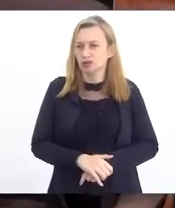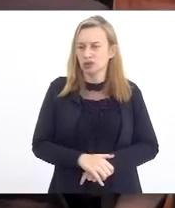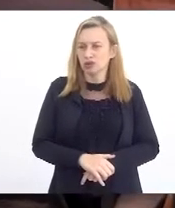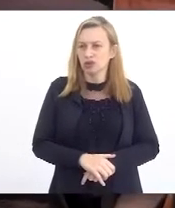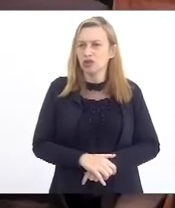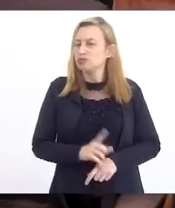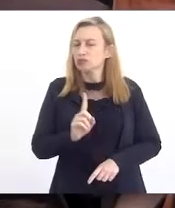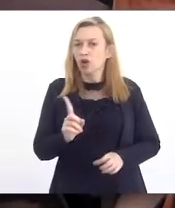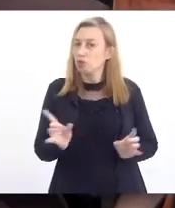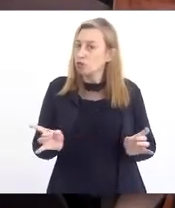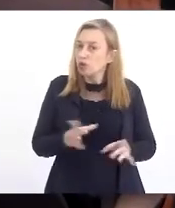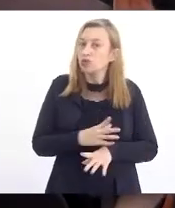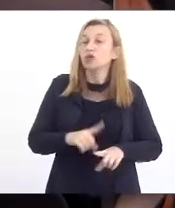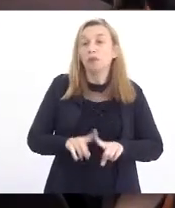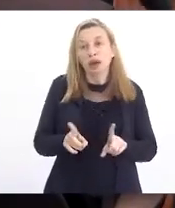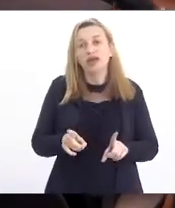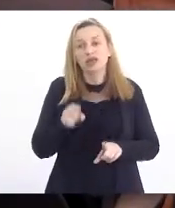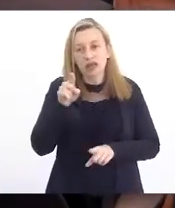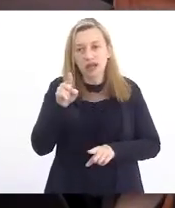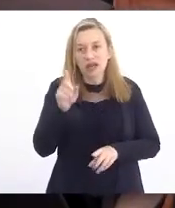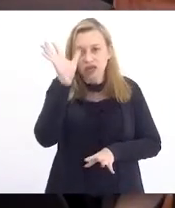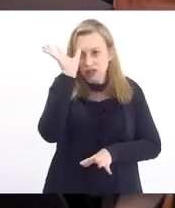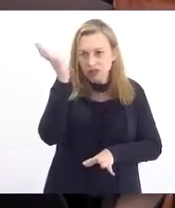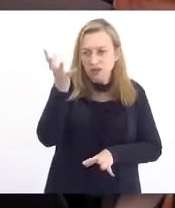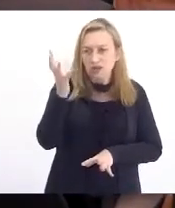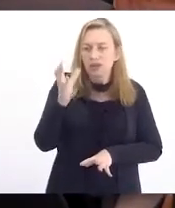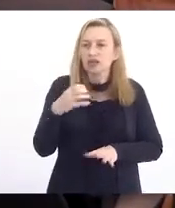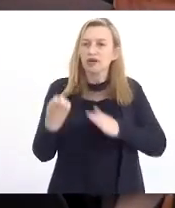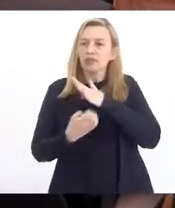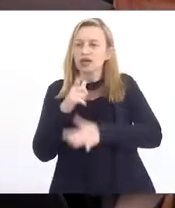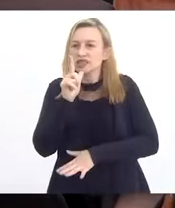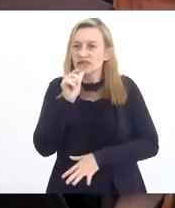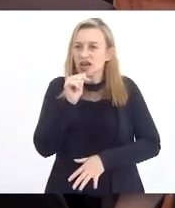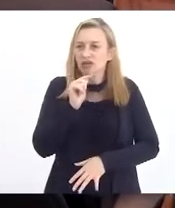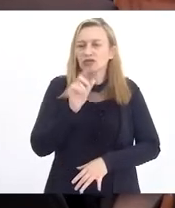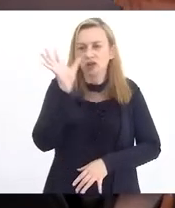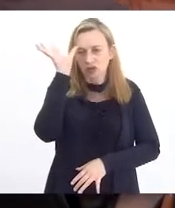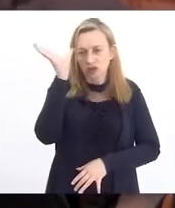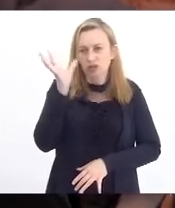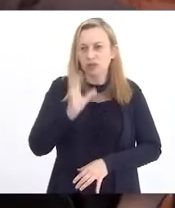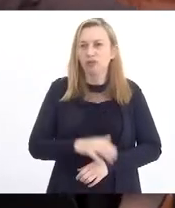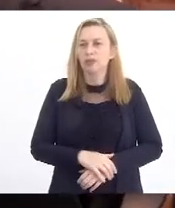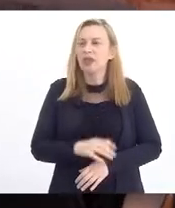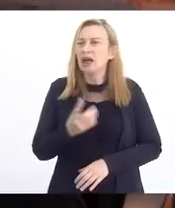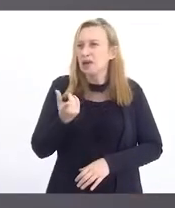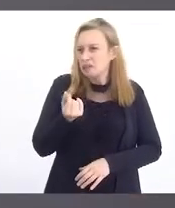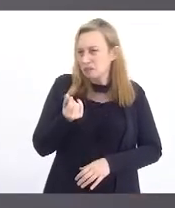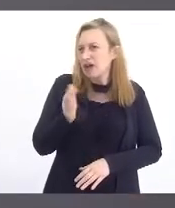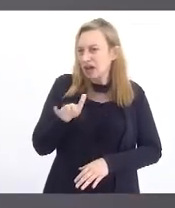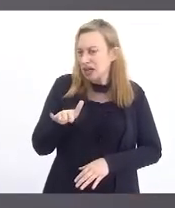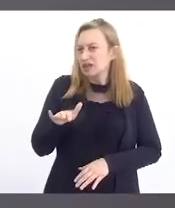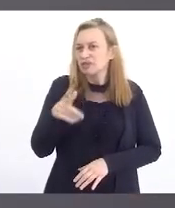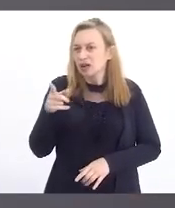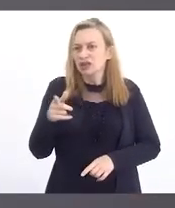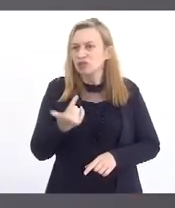Não está pronto ainda, mas essa deve ser a solução da SEDAE, que seria a solução até mais barata e não teria o dique que